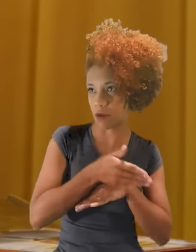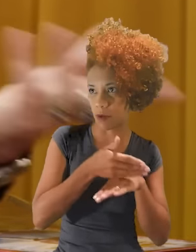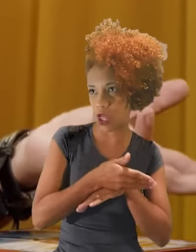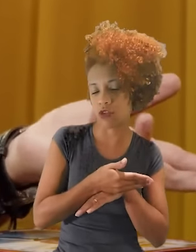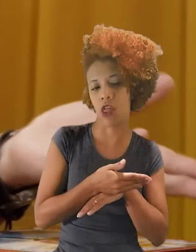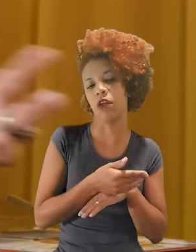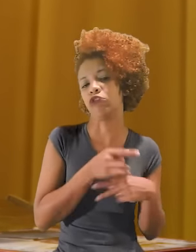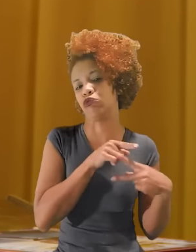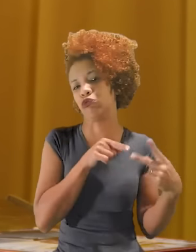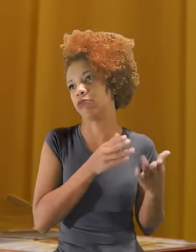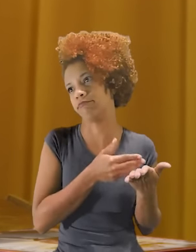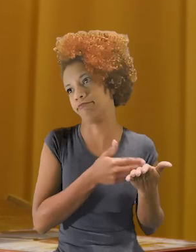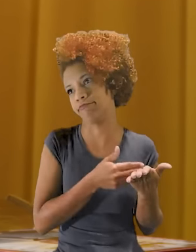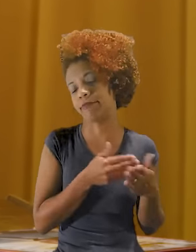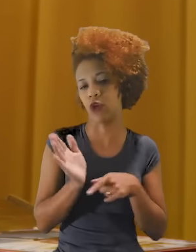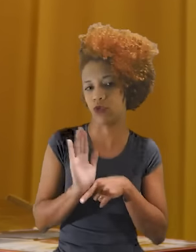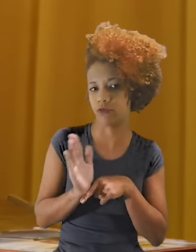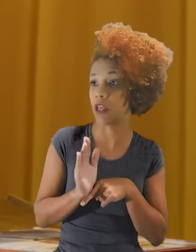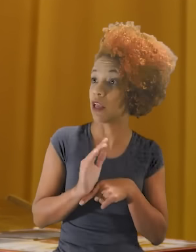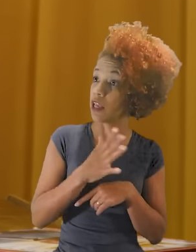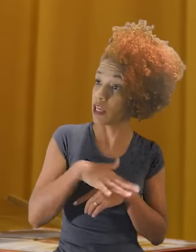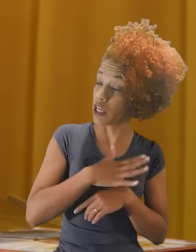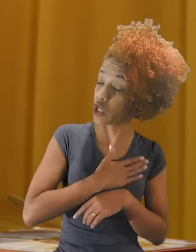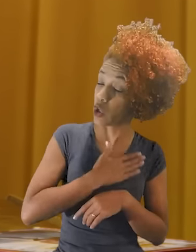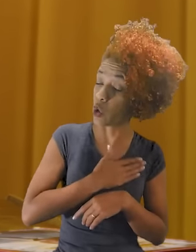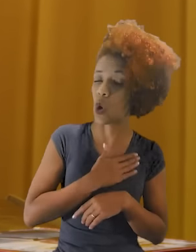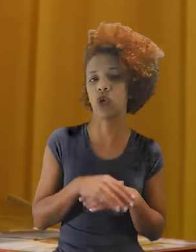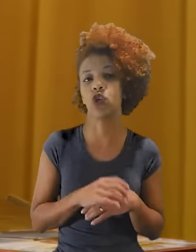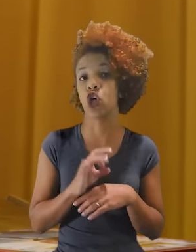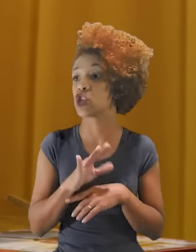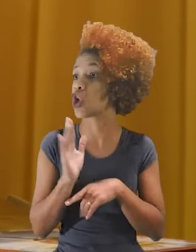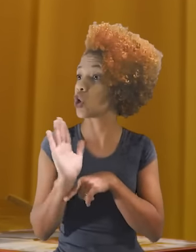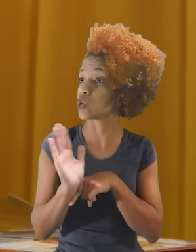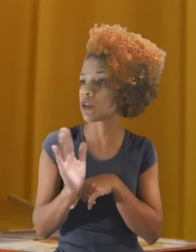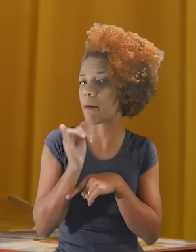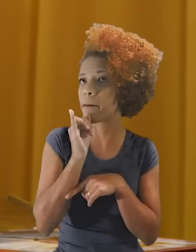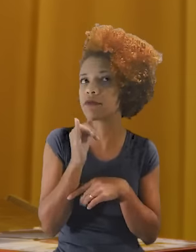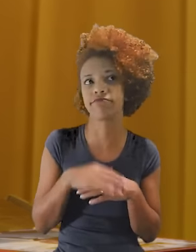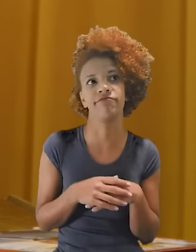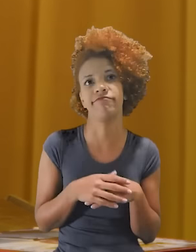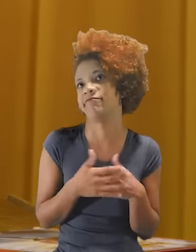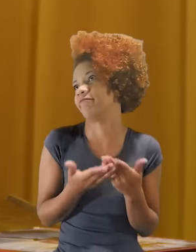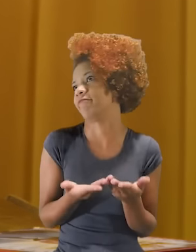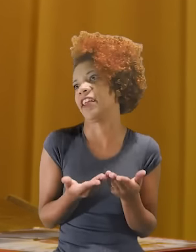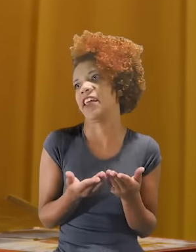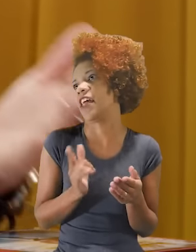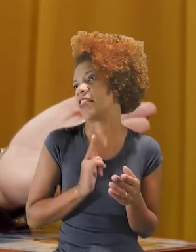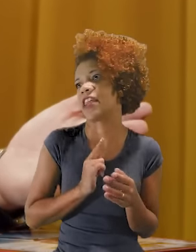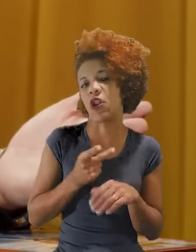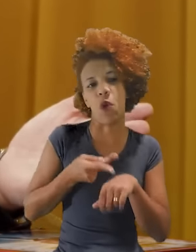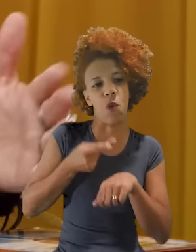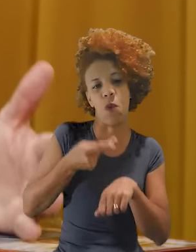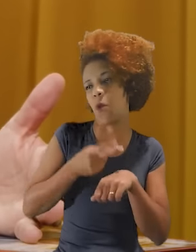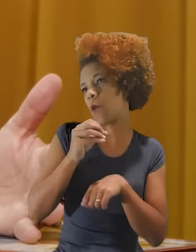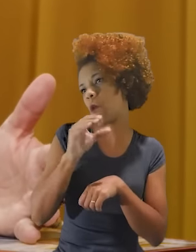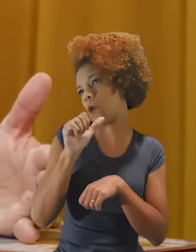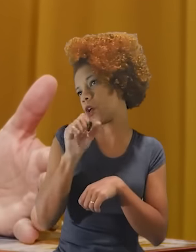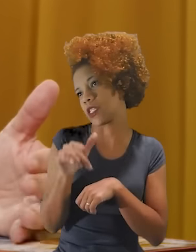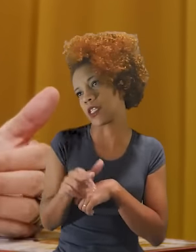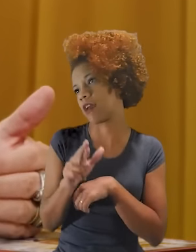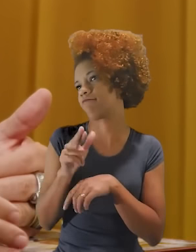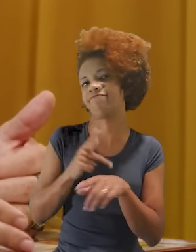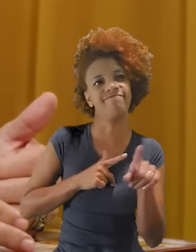meus 8 livros, 2 são sobre cinema, então é uma área que eu realmente gosto muito. Poxa, só no cinema ele é assim, tipo, hoje você pode dizer, é o concurso, cara. Oscar. É o